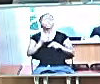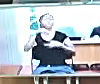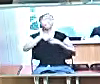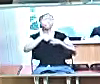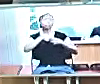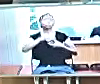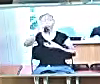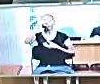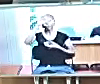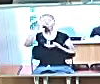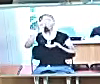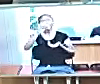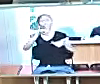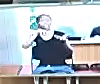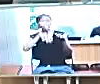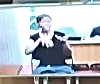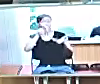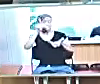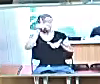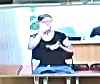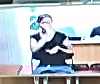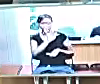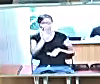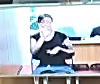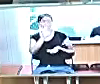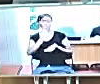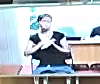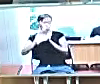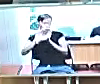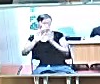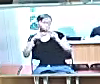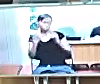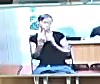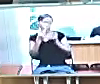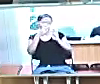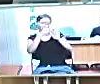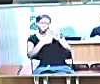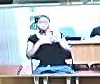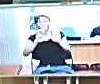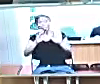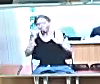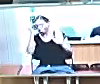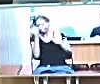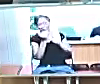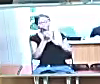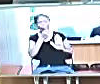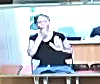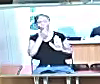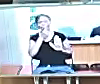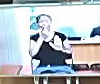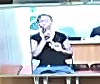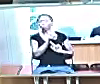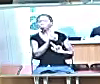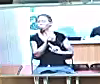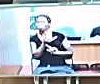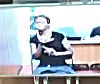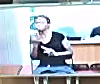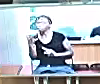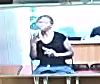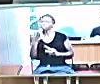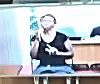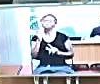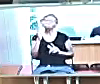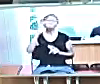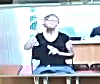uma comissão mas que também gerou um relatório mas que ainda não foi efetivado então só em grandes números teoricamente